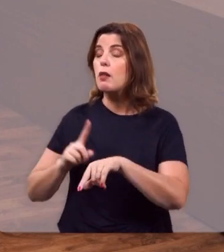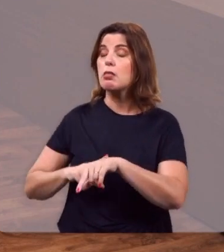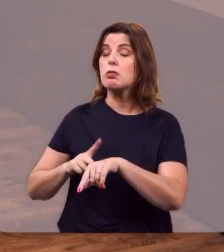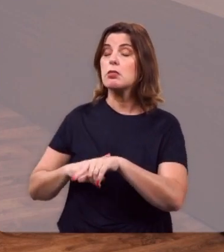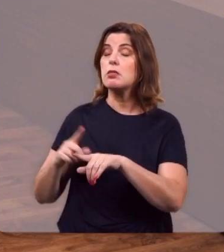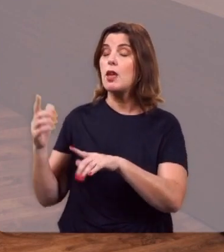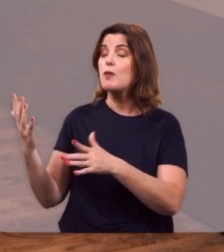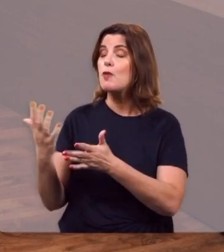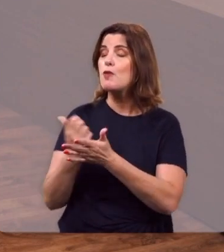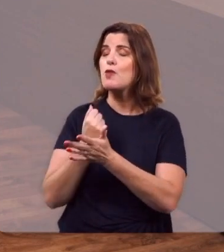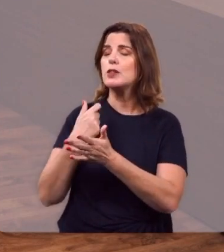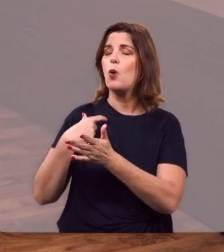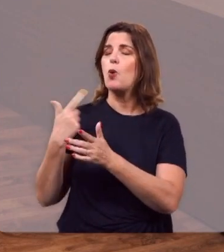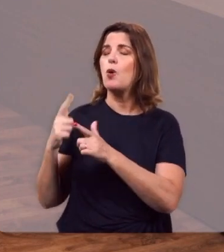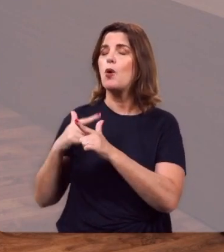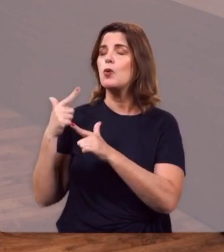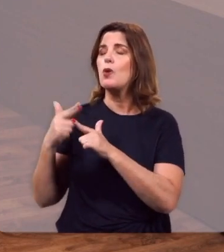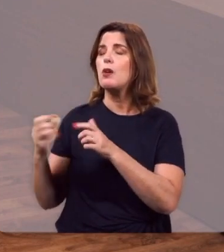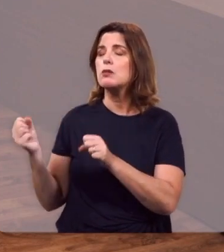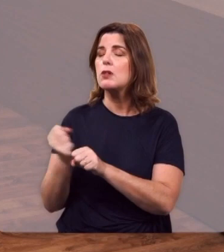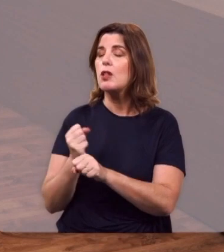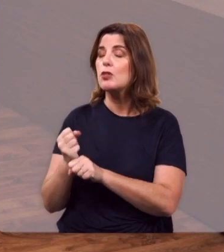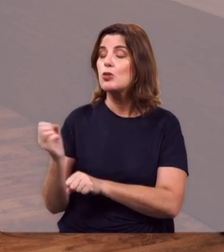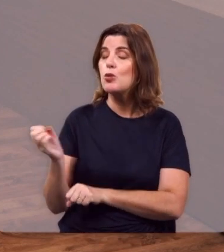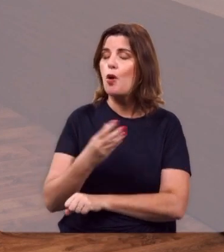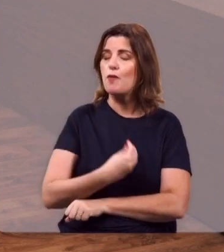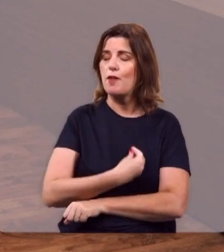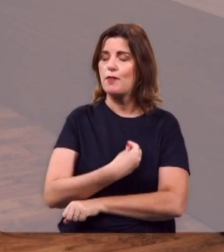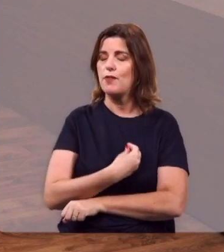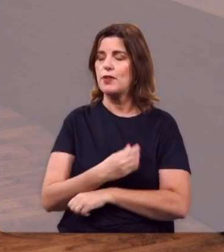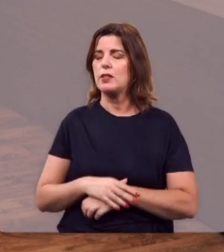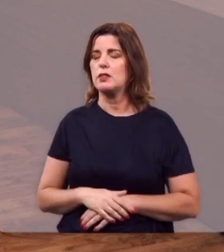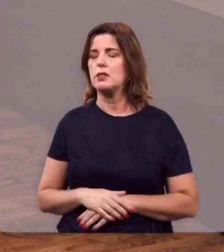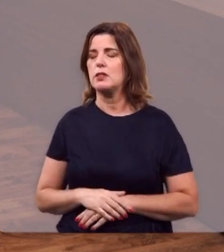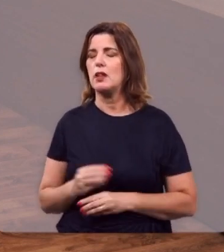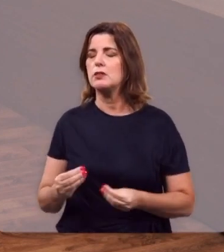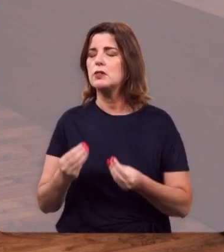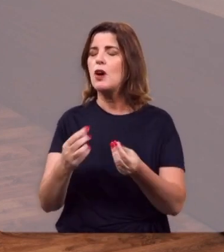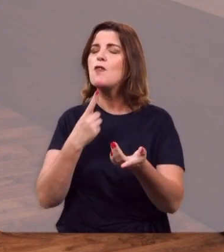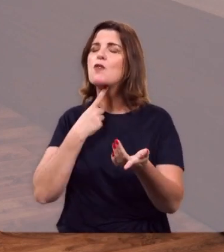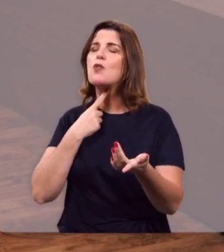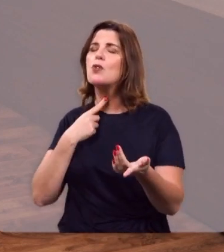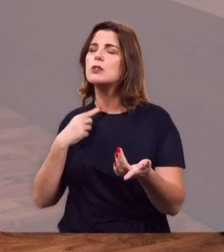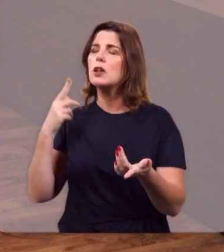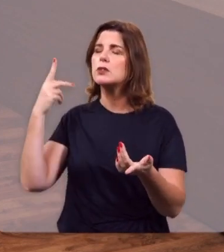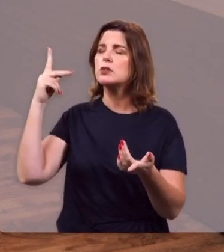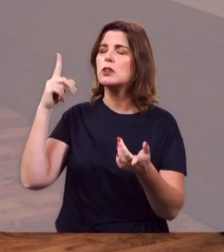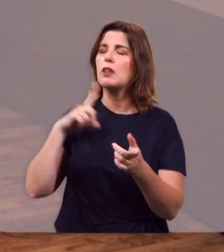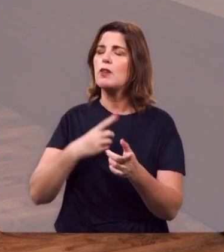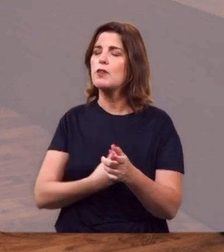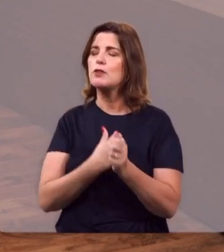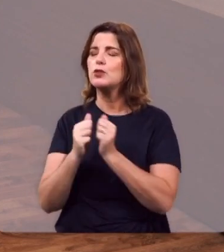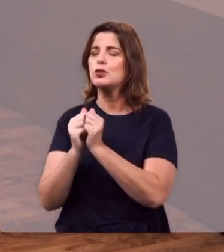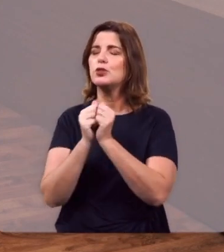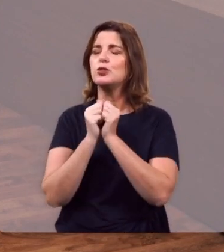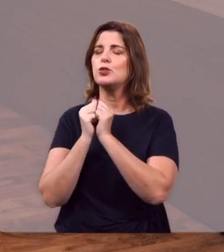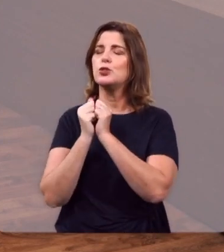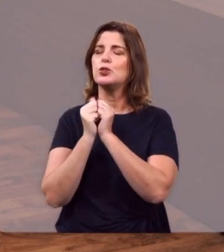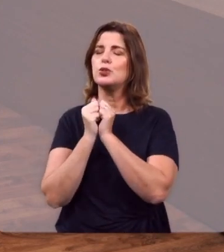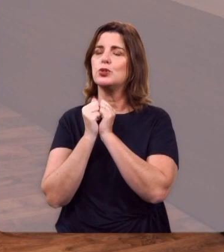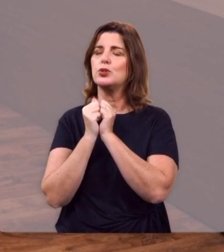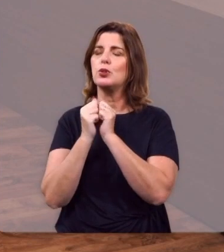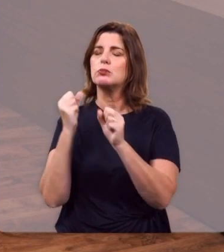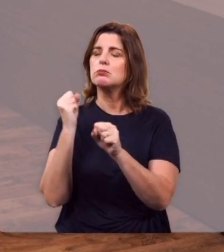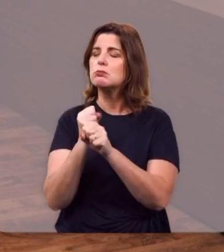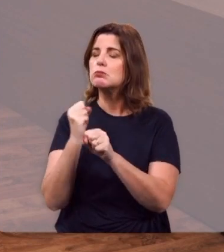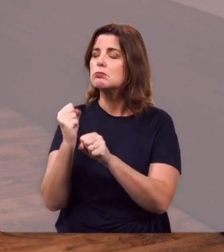volta para os teus braços, restaura a sua vida, restaura, Senhor, o seu desejo de andar contigo, restitui,